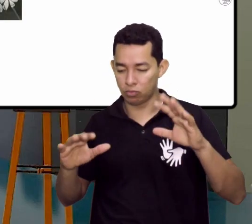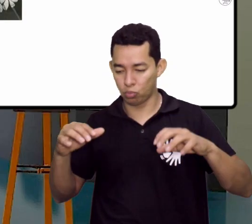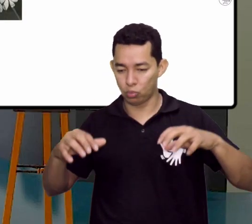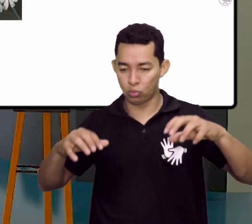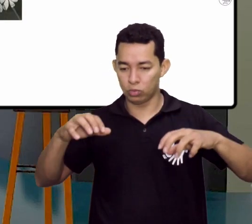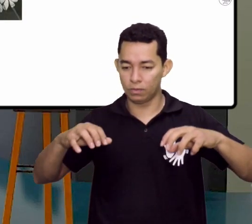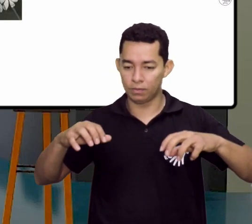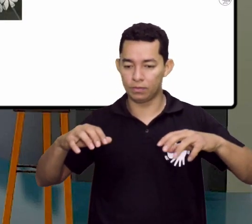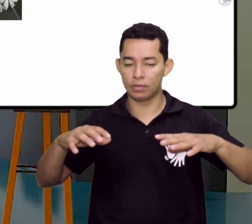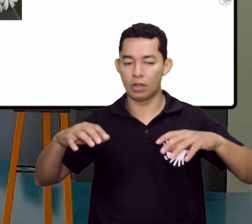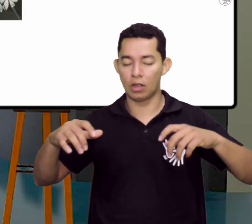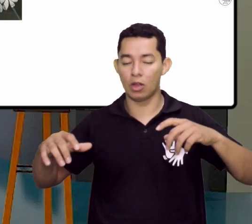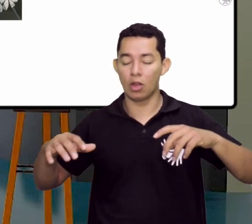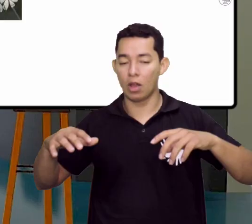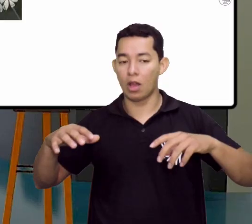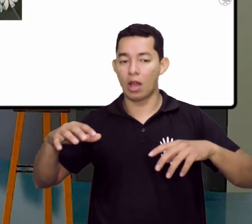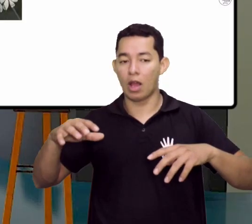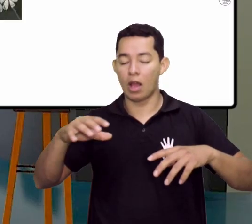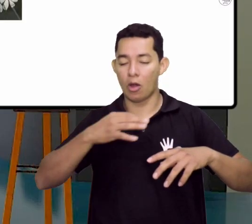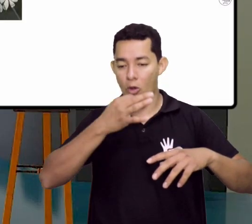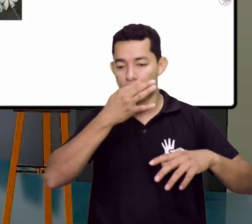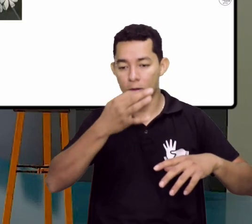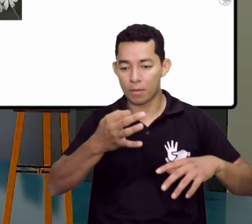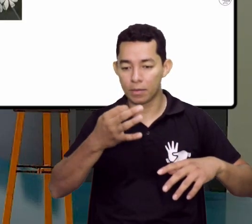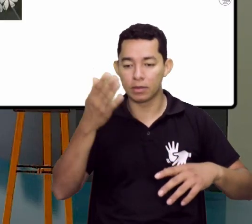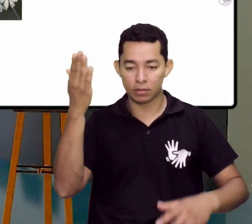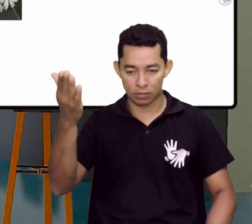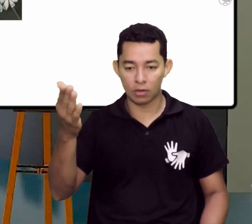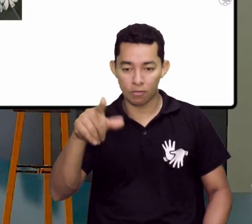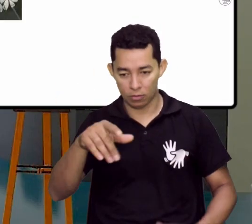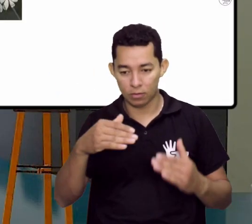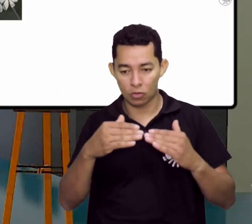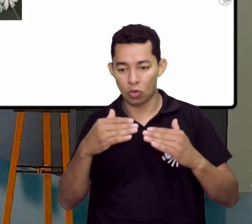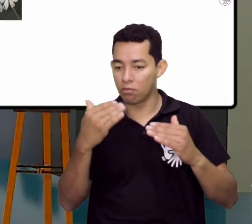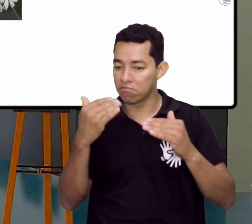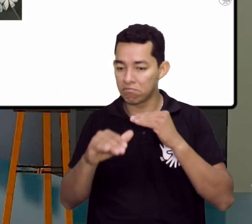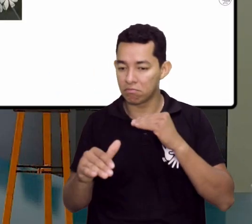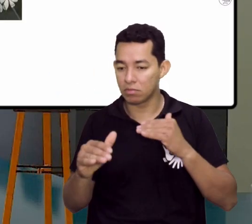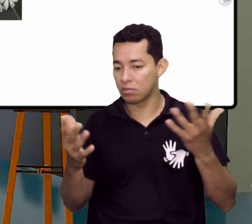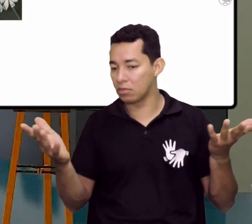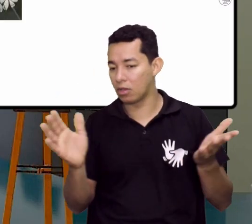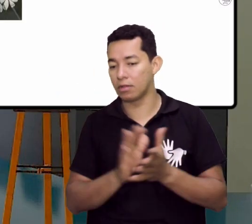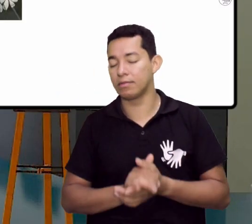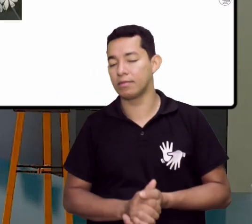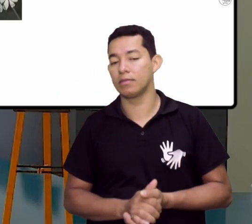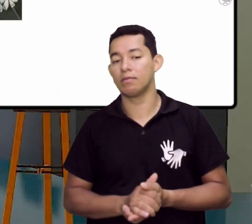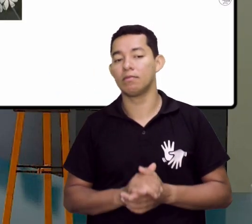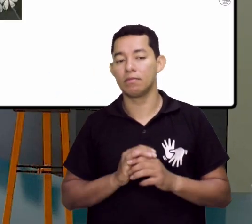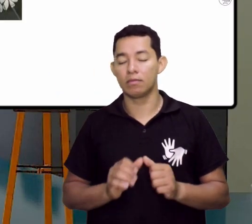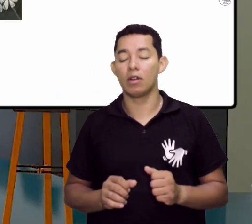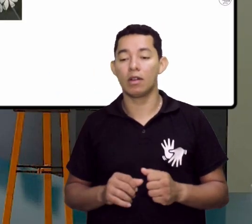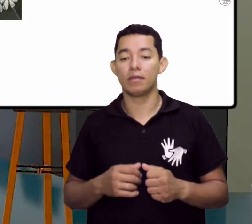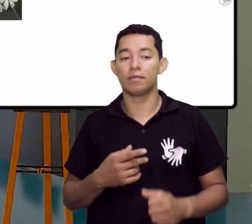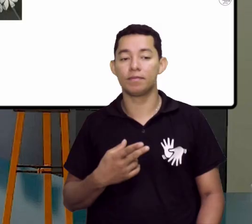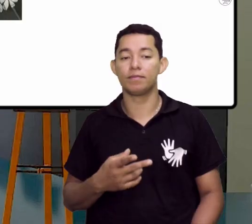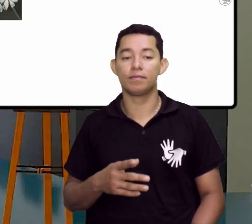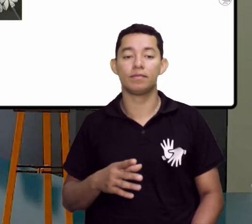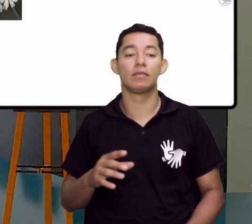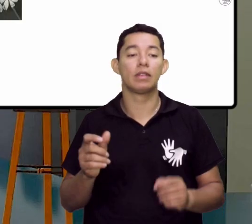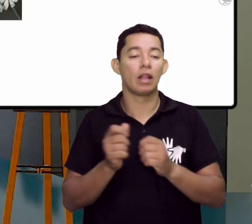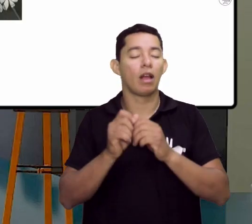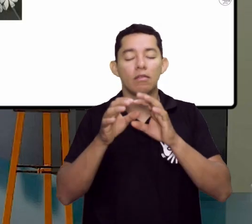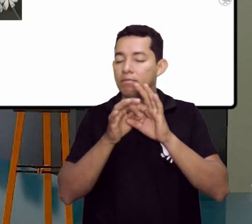posicionamento do Picasso? O que você acha? Qual a sua opinião? Pode ser que alguém surpreenda aí, mas está